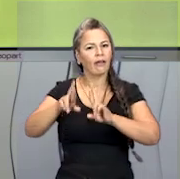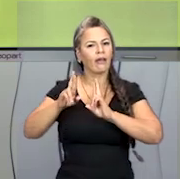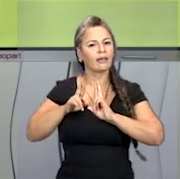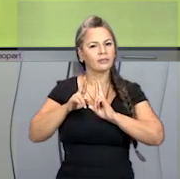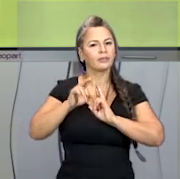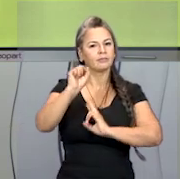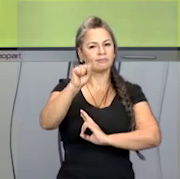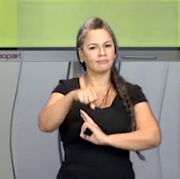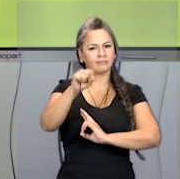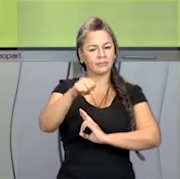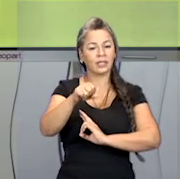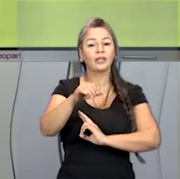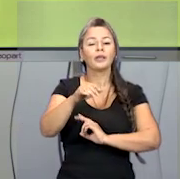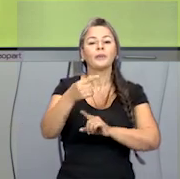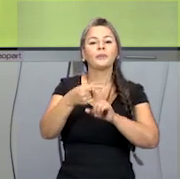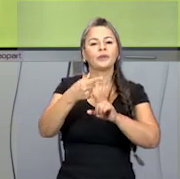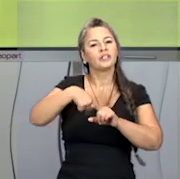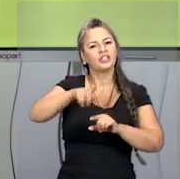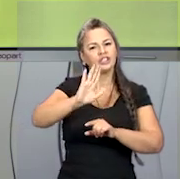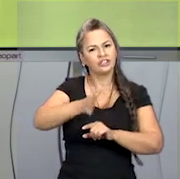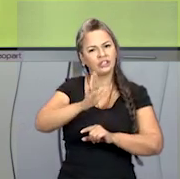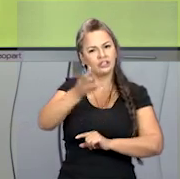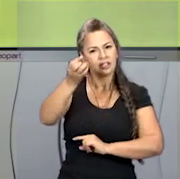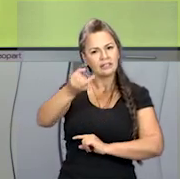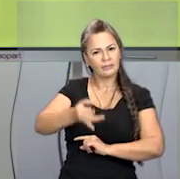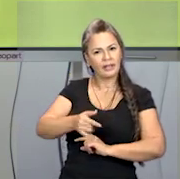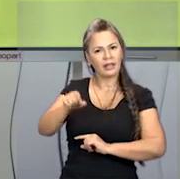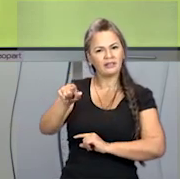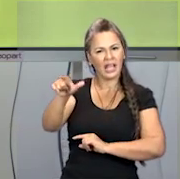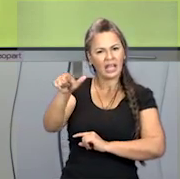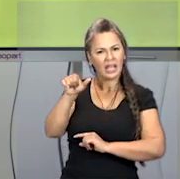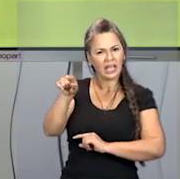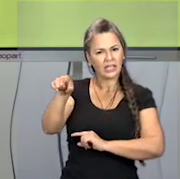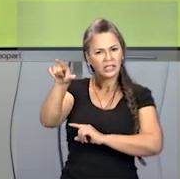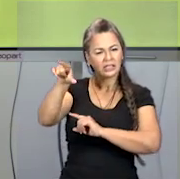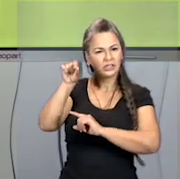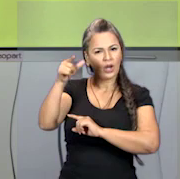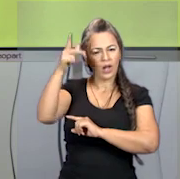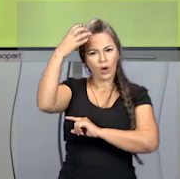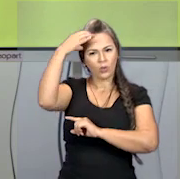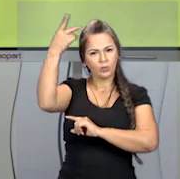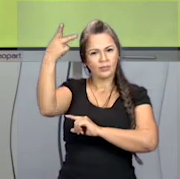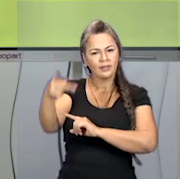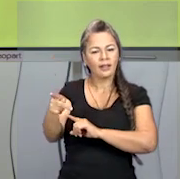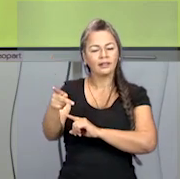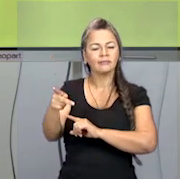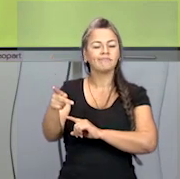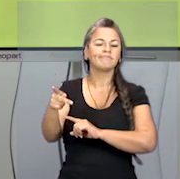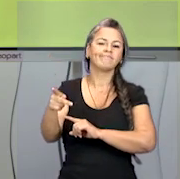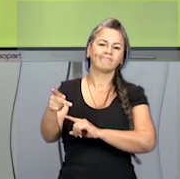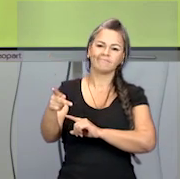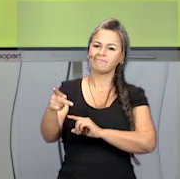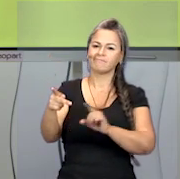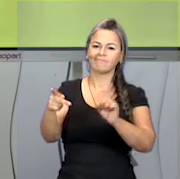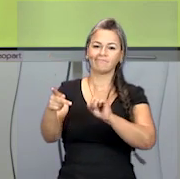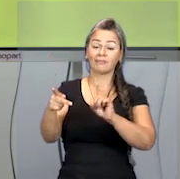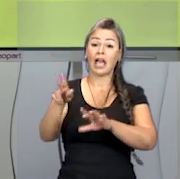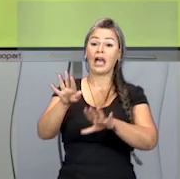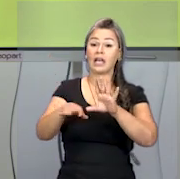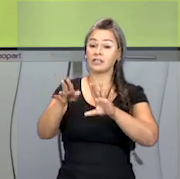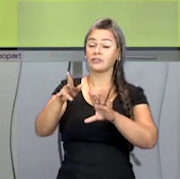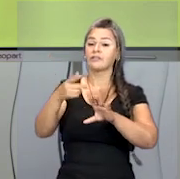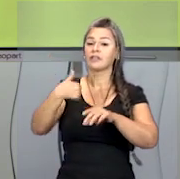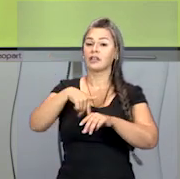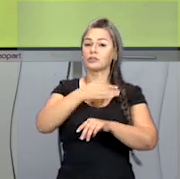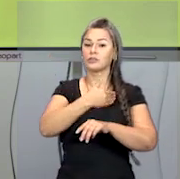é uma mera escolha do indivíduo, que nós também temos questões institucionais, nós temos que pensar no Estado. Porque